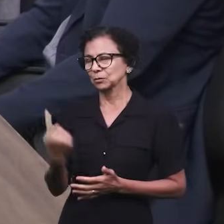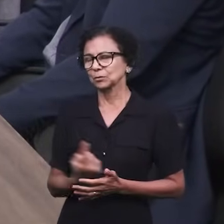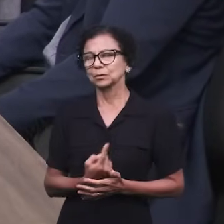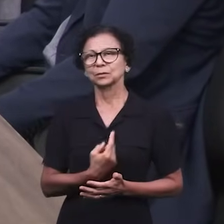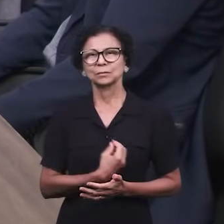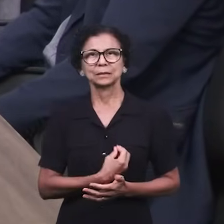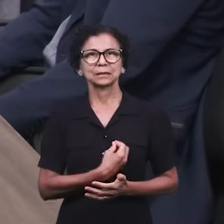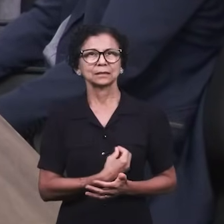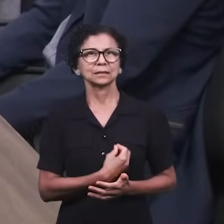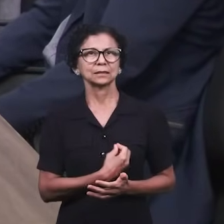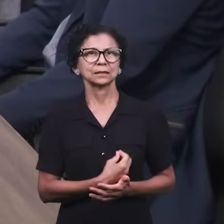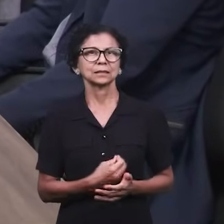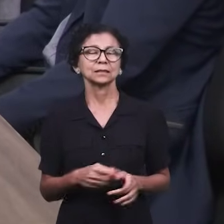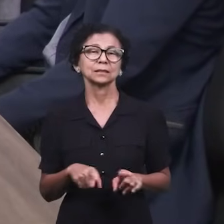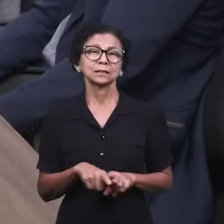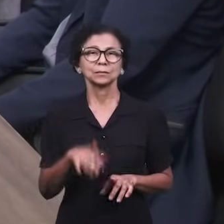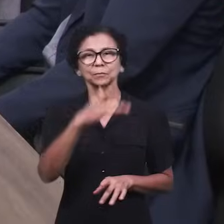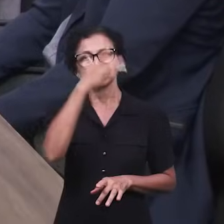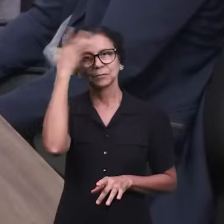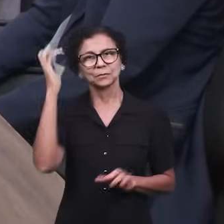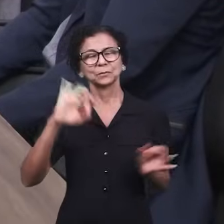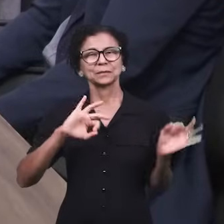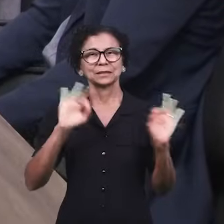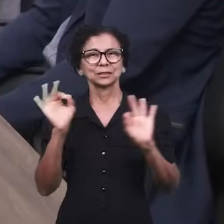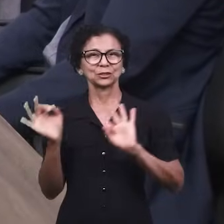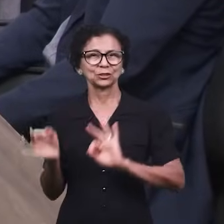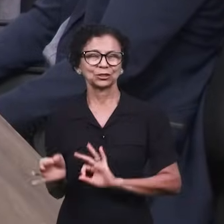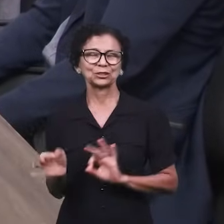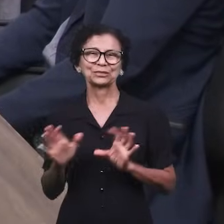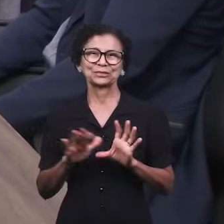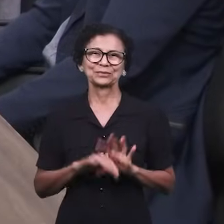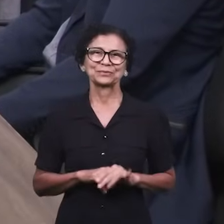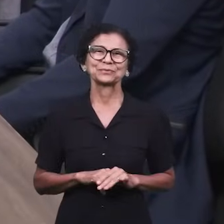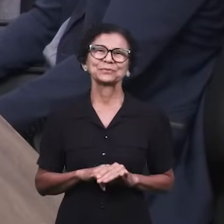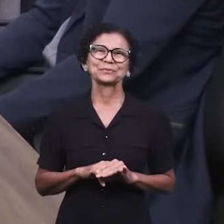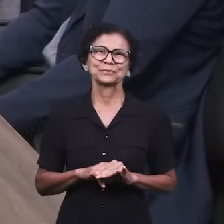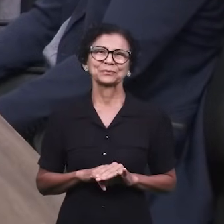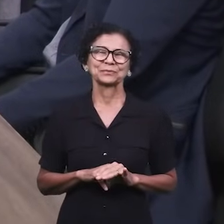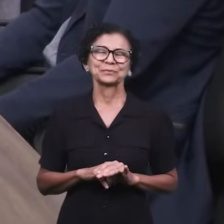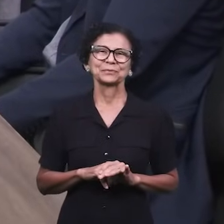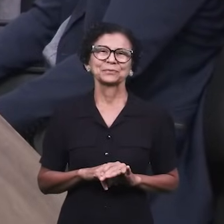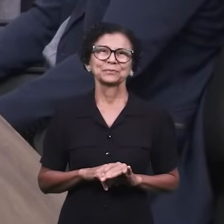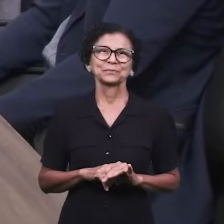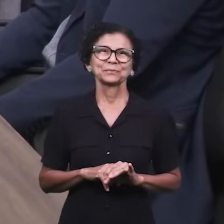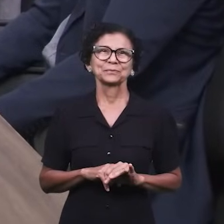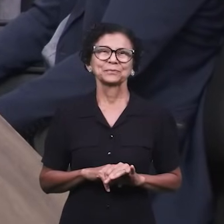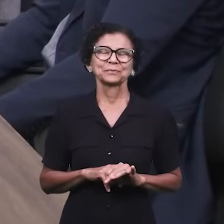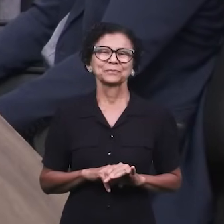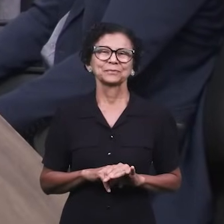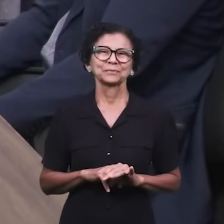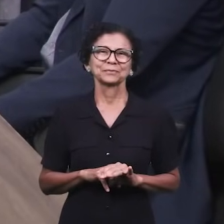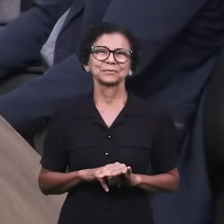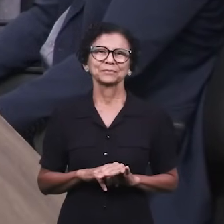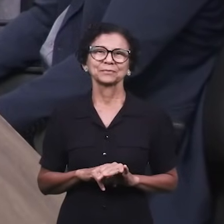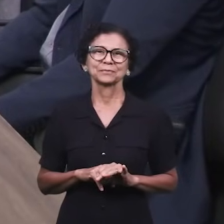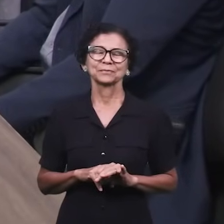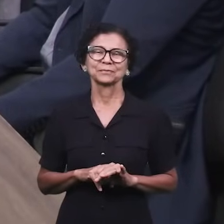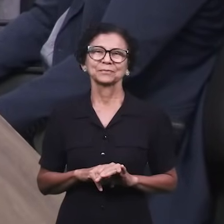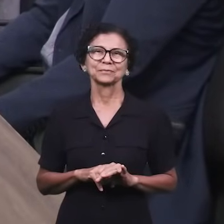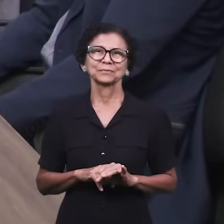na mesa e também aqueles que estão participando conosco, nossos ouvintes e aqueles que estão assistindo e participando da nossa